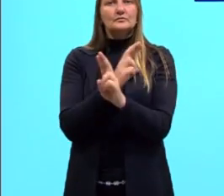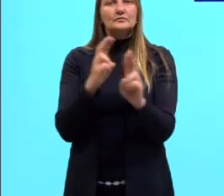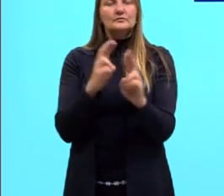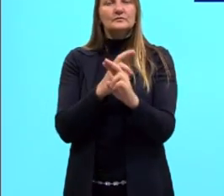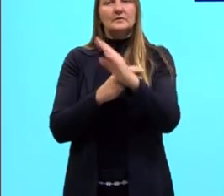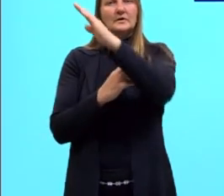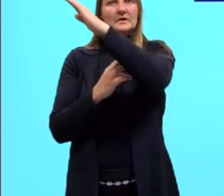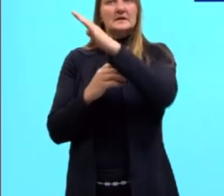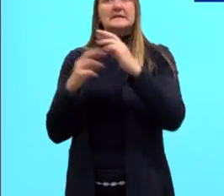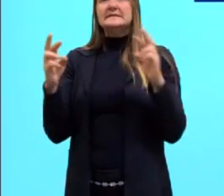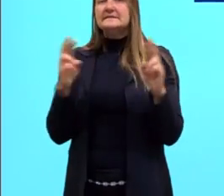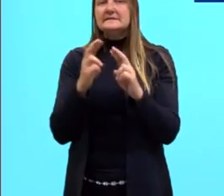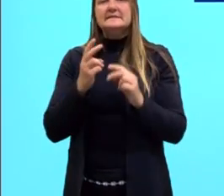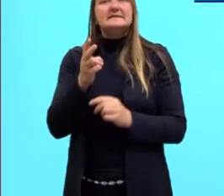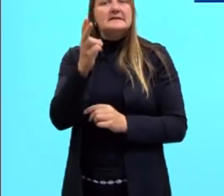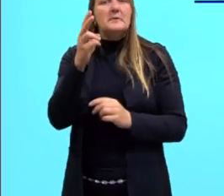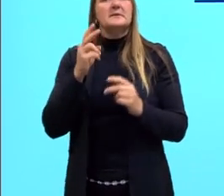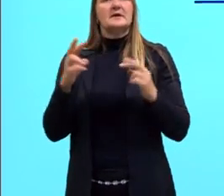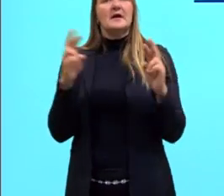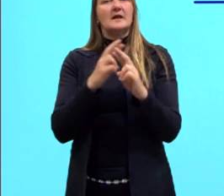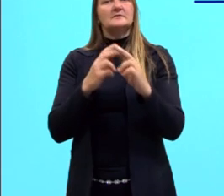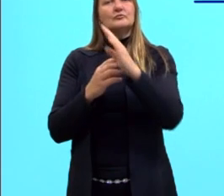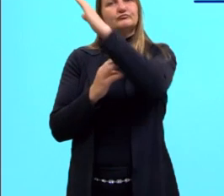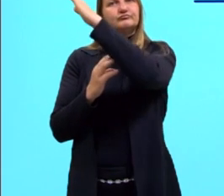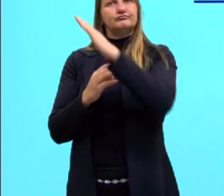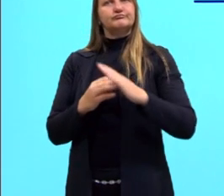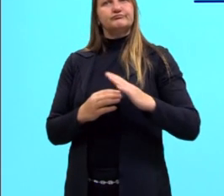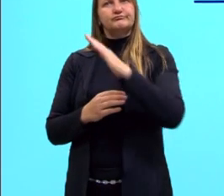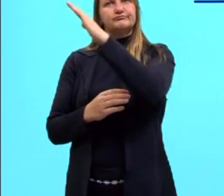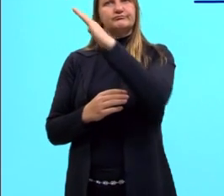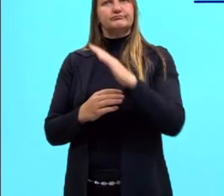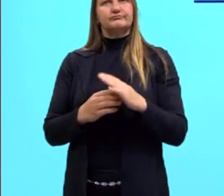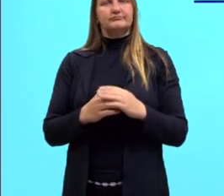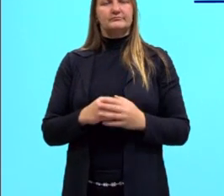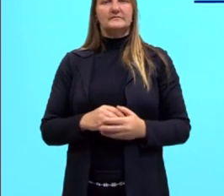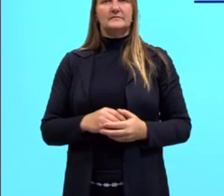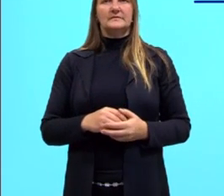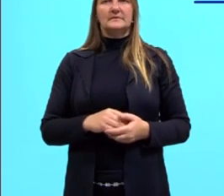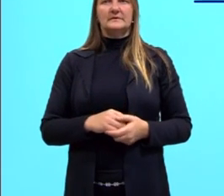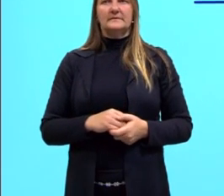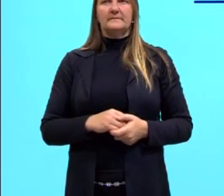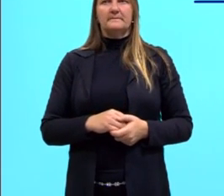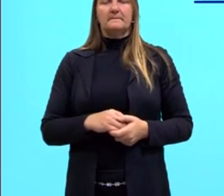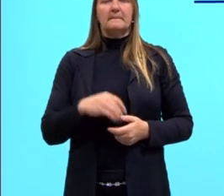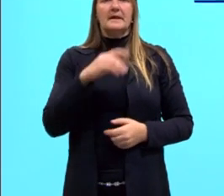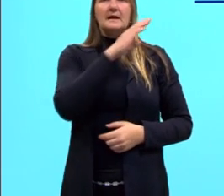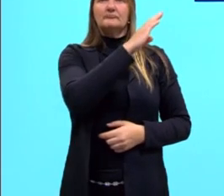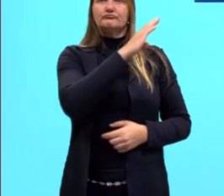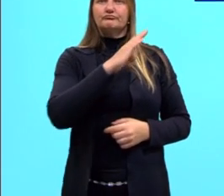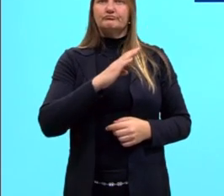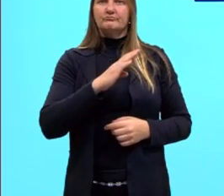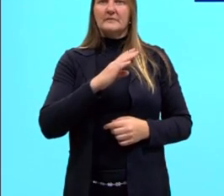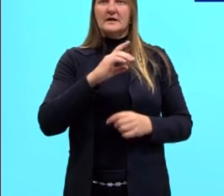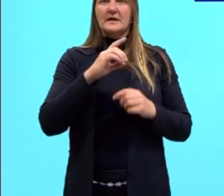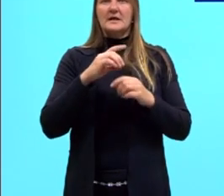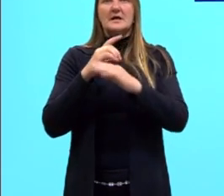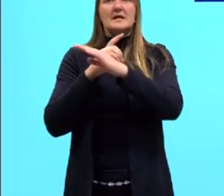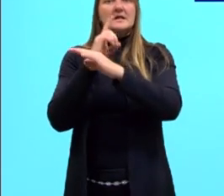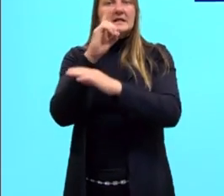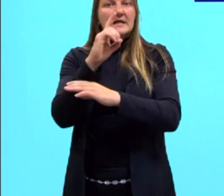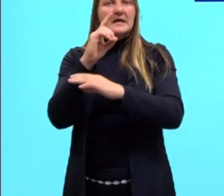transversal e são congruentes tem a mesma medida assim como d e f